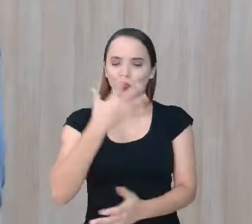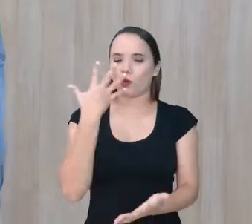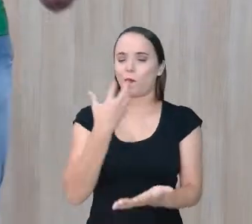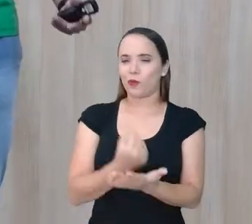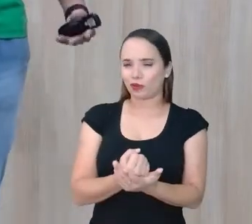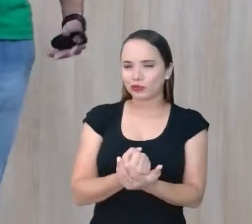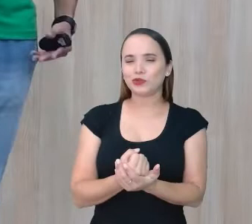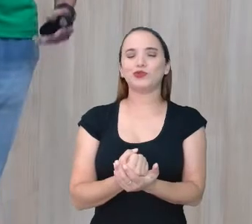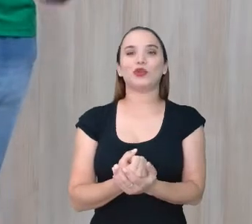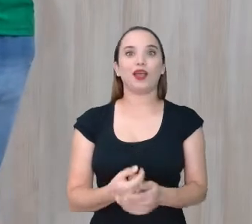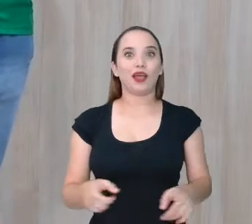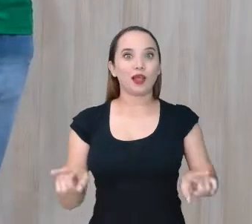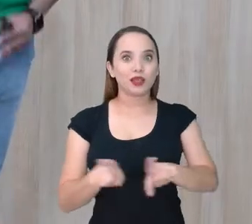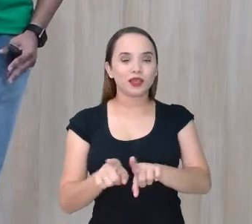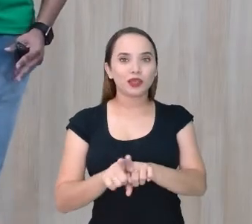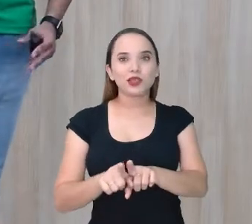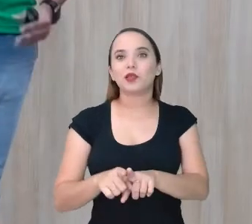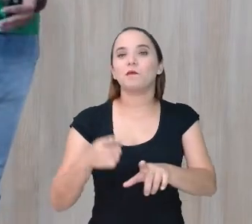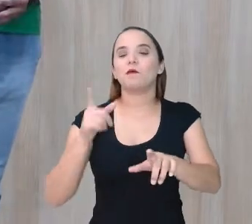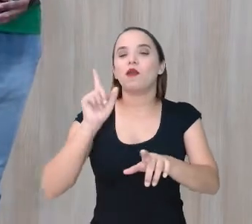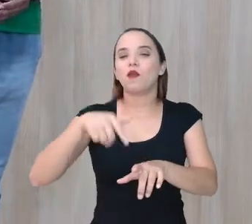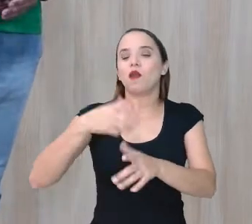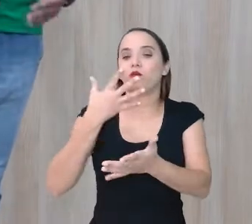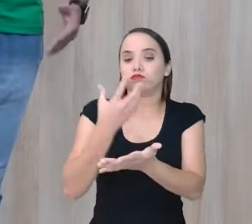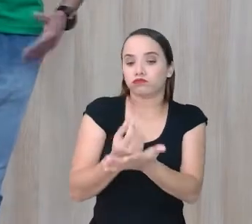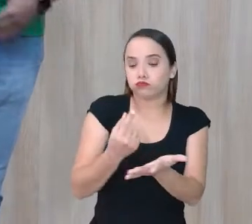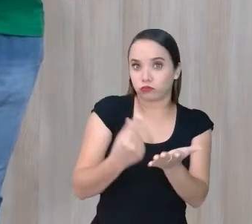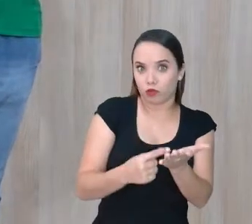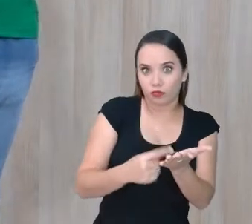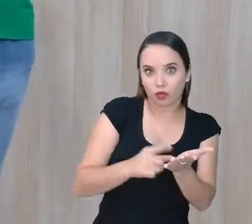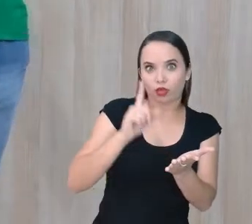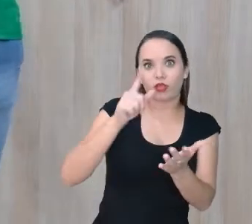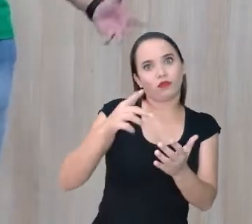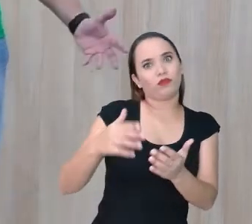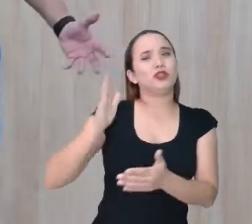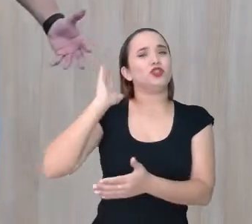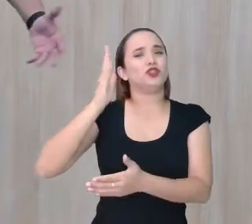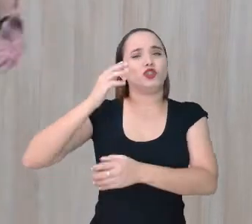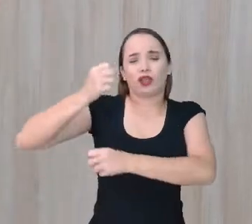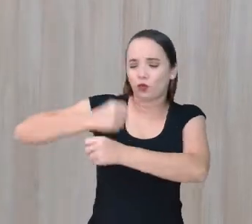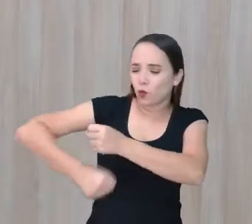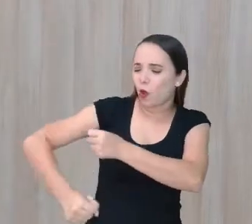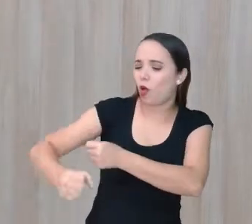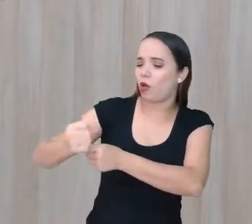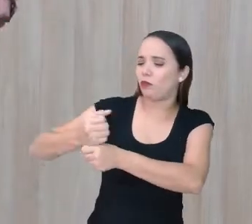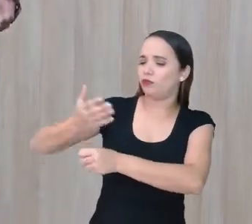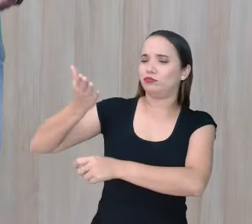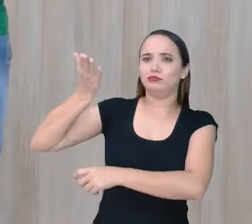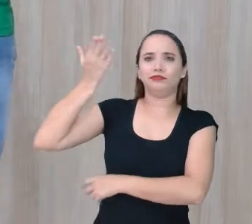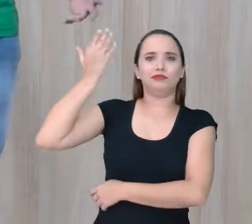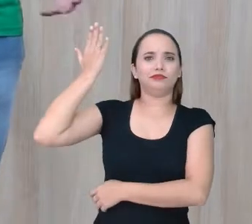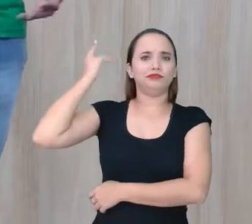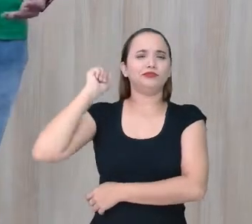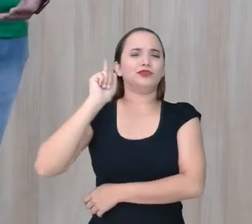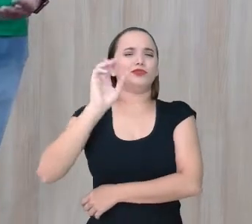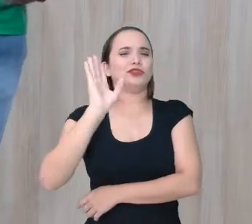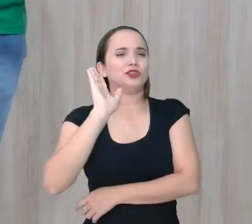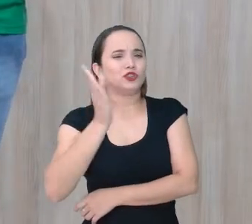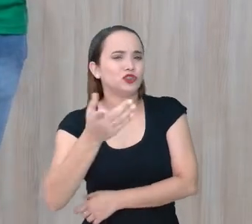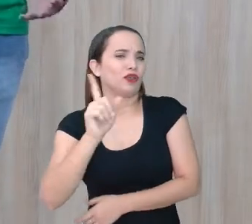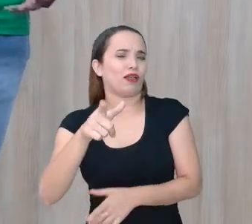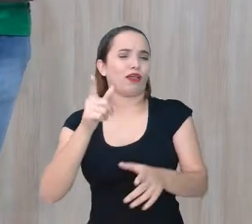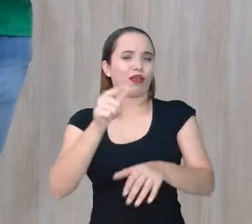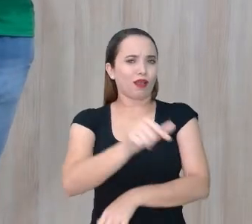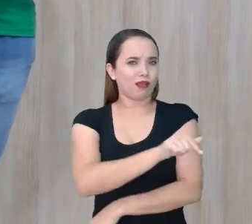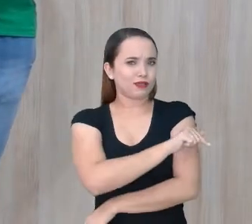download e outra, né, pessoal? Esse download aí do aplicativo já vem desde o ano passado, então você que era 7º ano aí